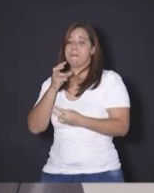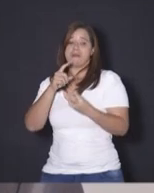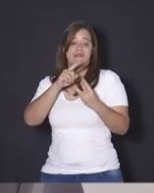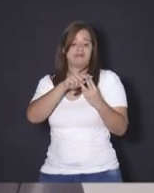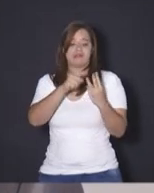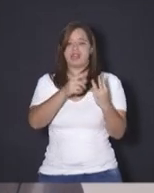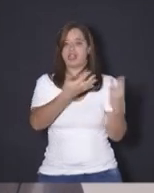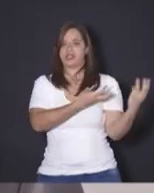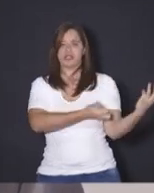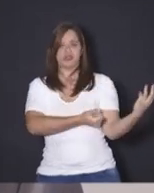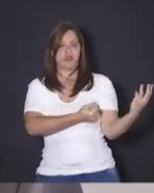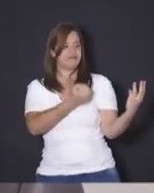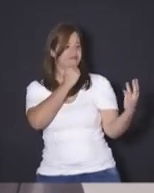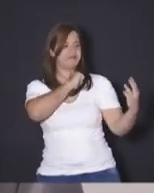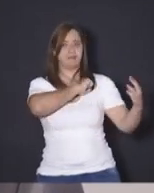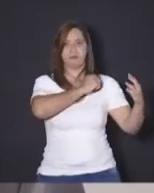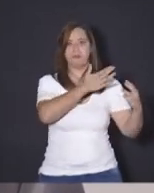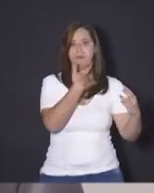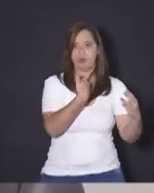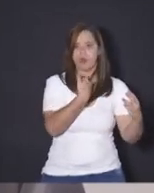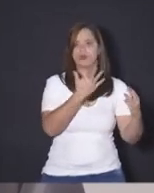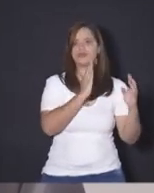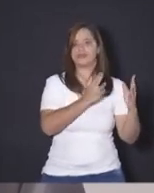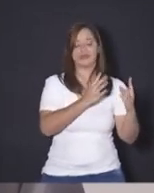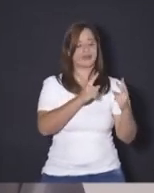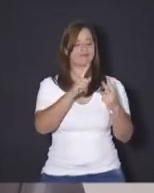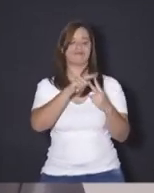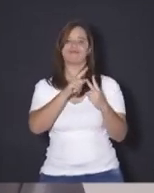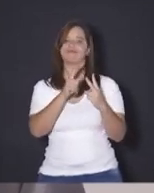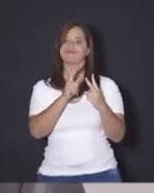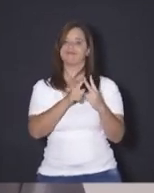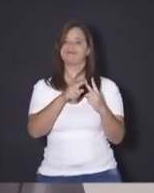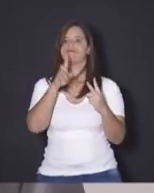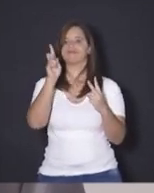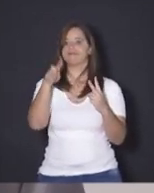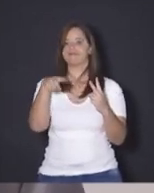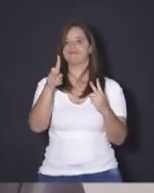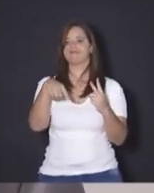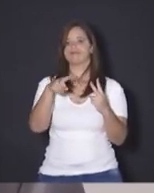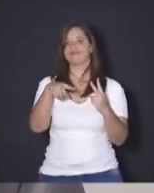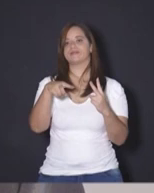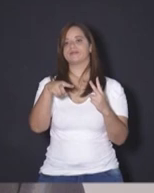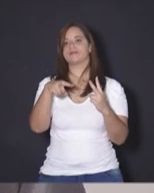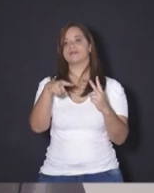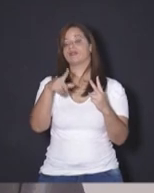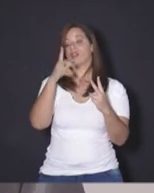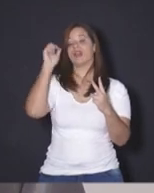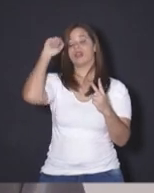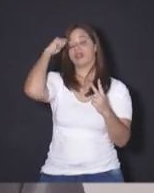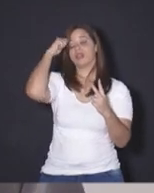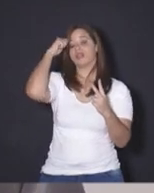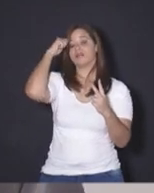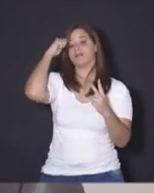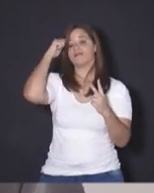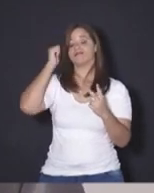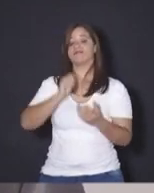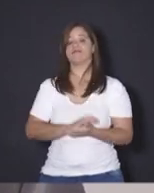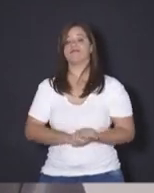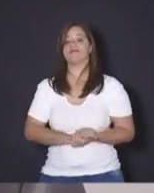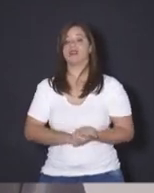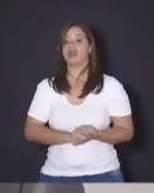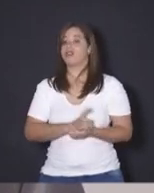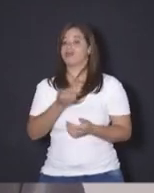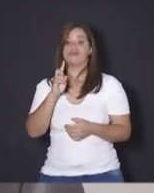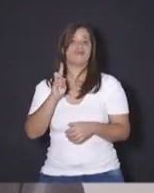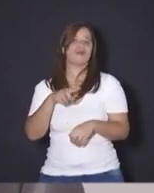mortos nesse vianense pelo menos dois deles são são negros não